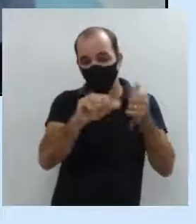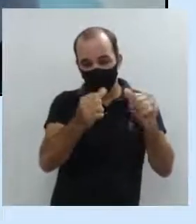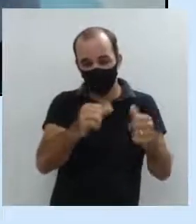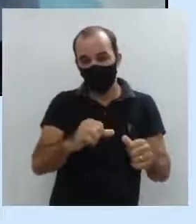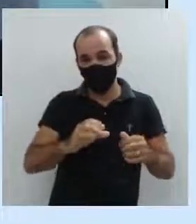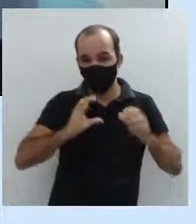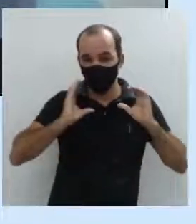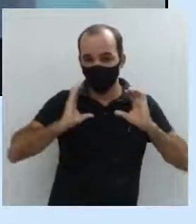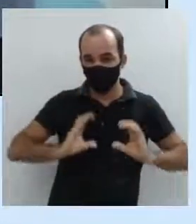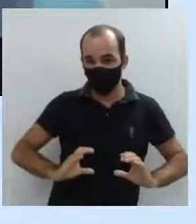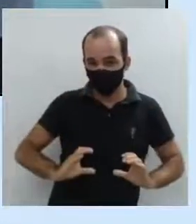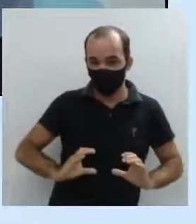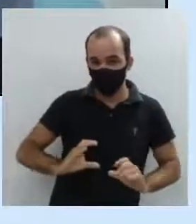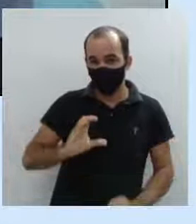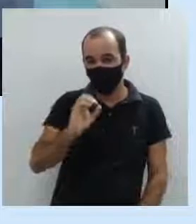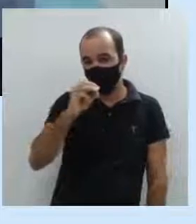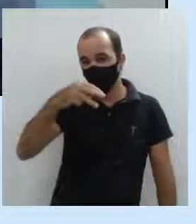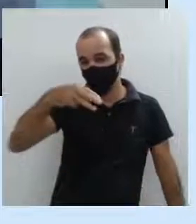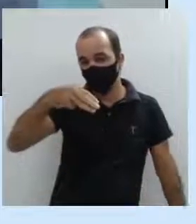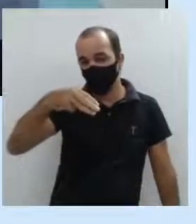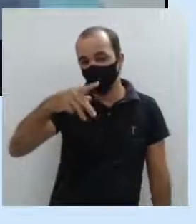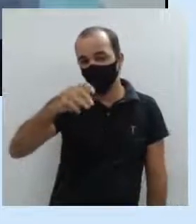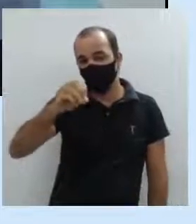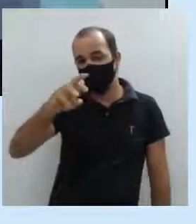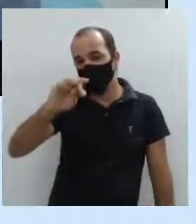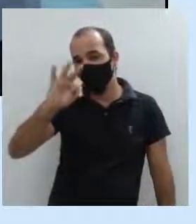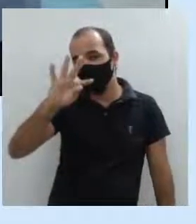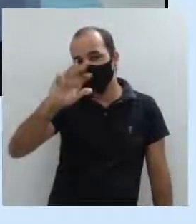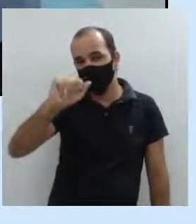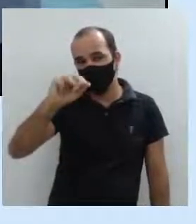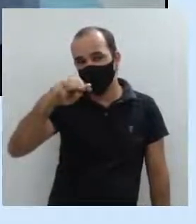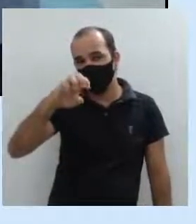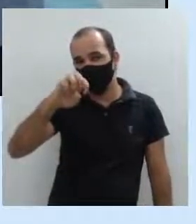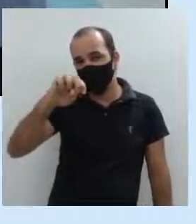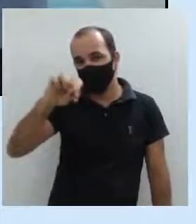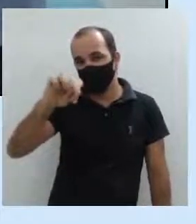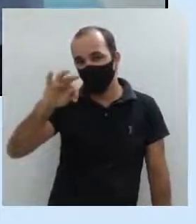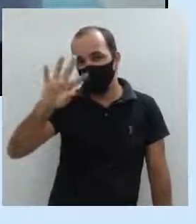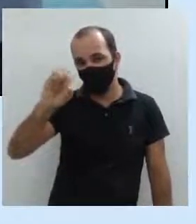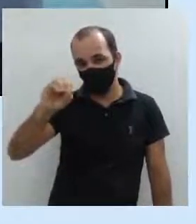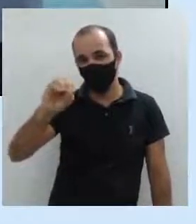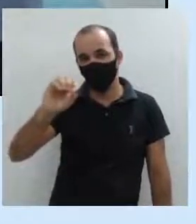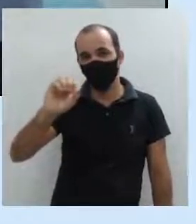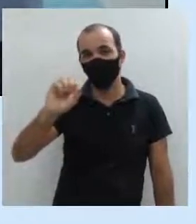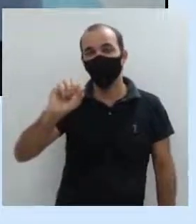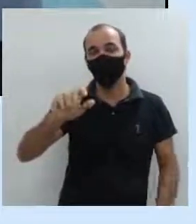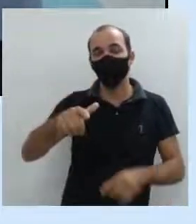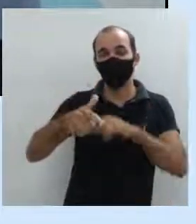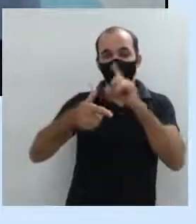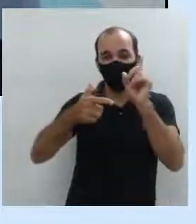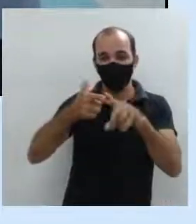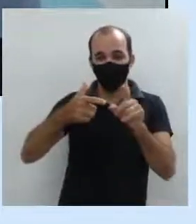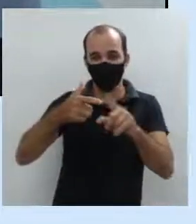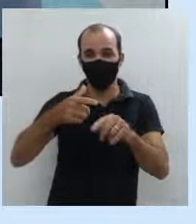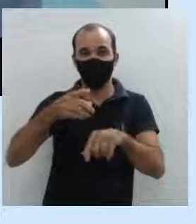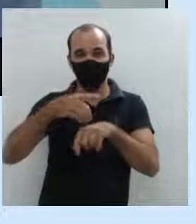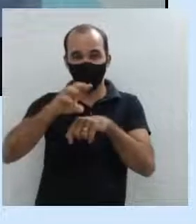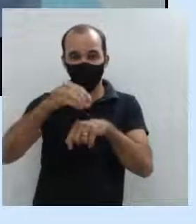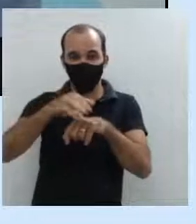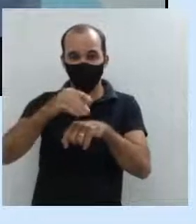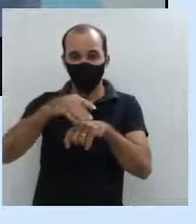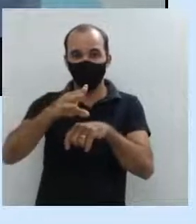para sacar? Primeira dica, tem a ver com análise comportamental. Segunda dica, tem a